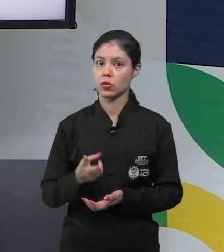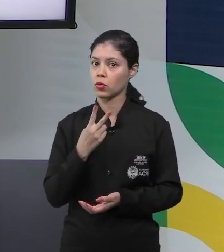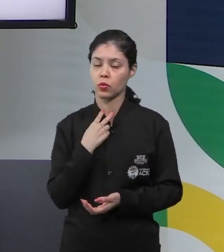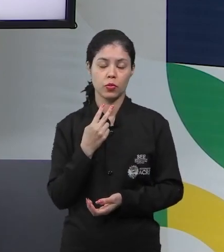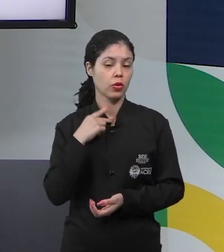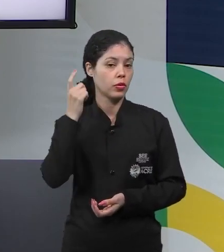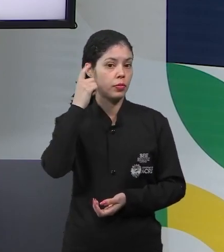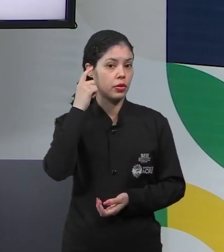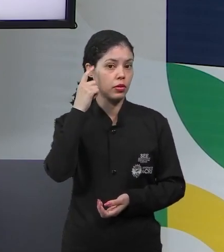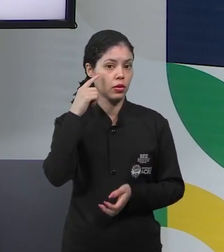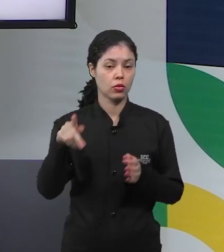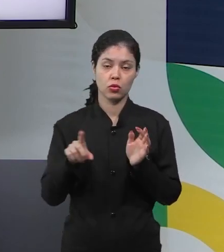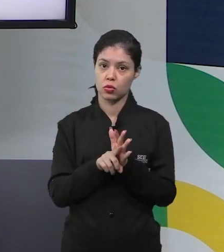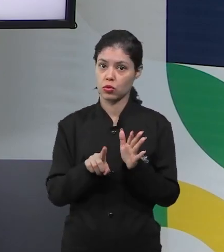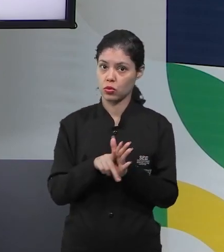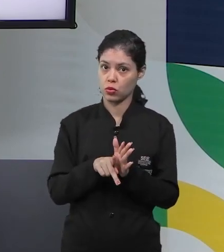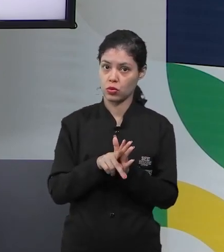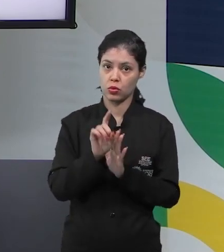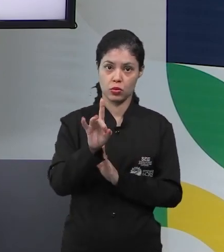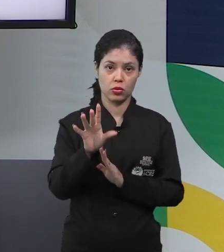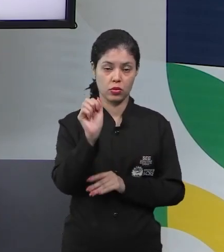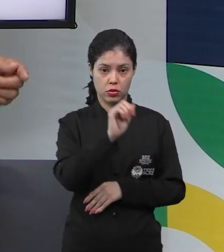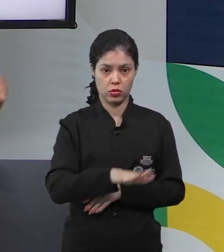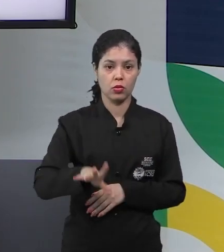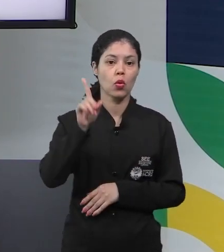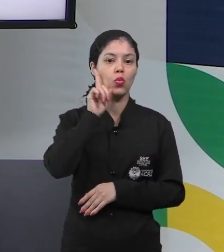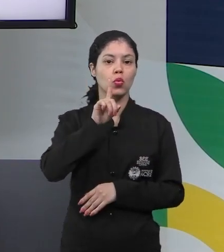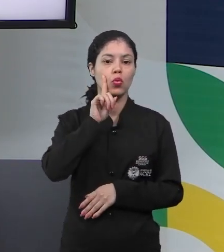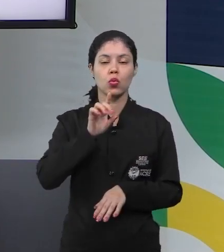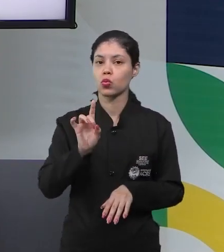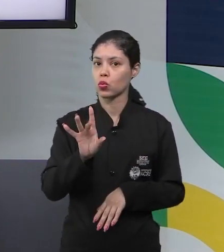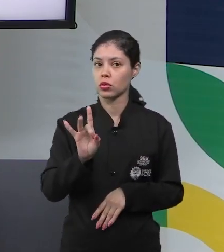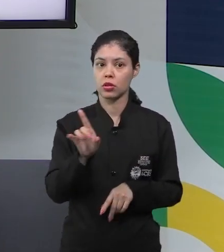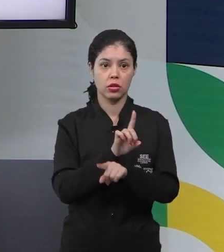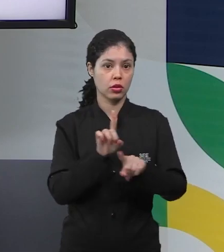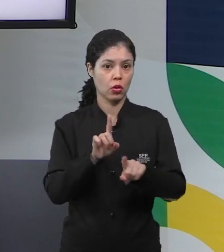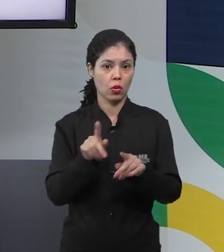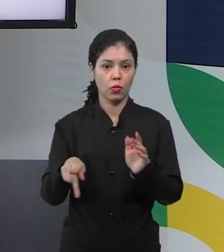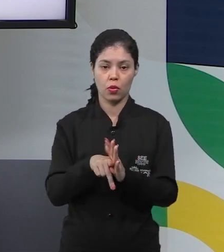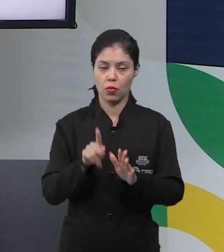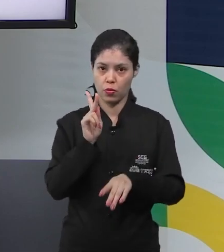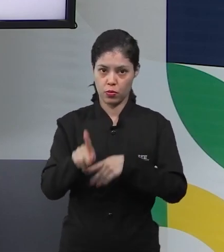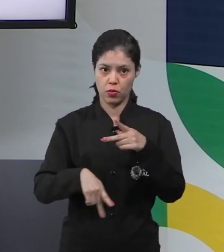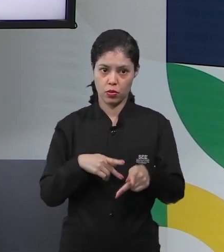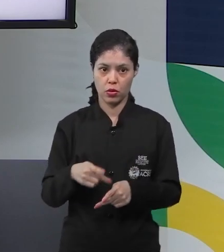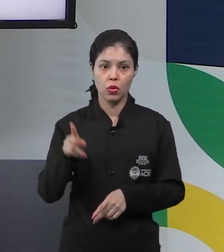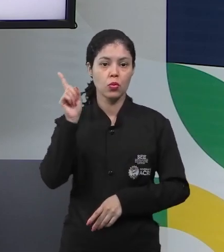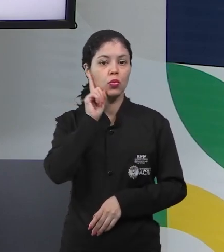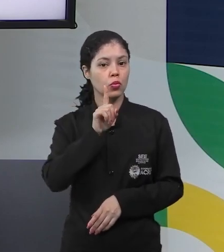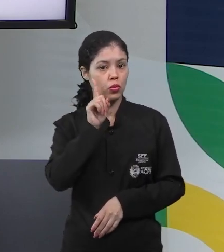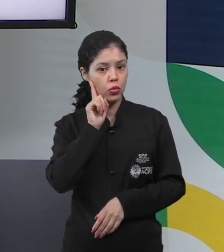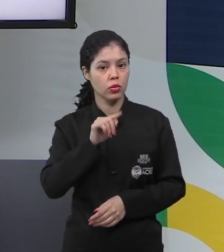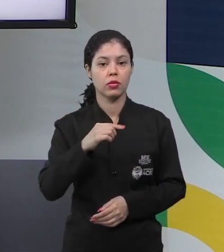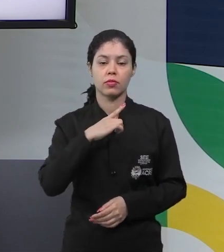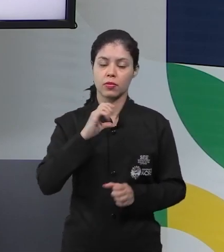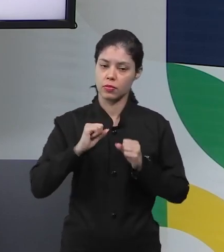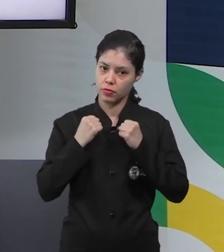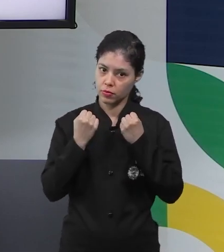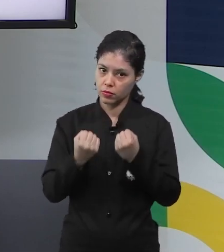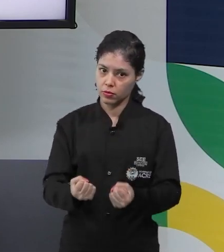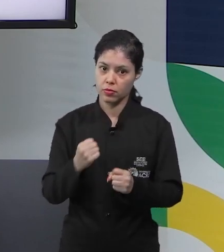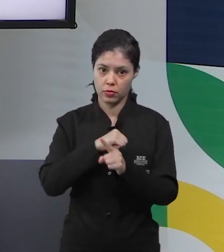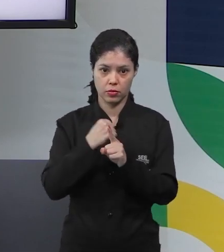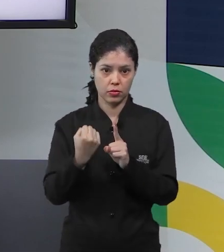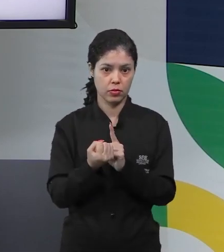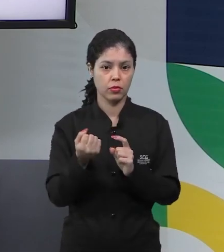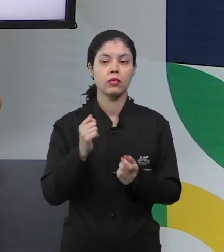pode pensar só a sua nação, ele não pode pensar só o seu povo. Os Estados Unidos têm um peso social